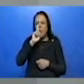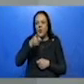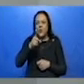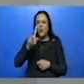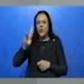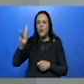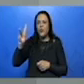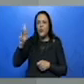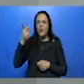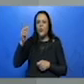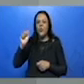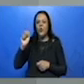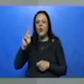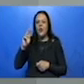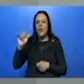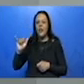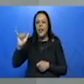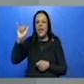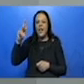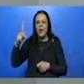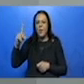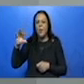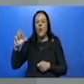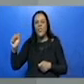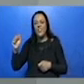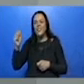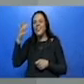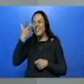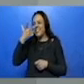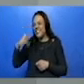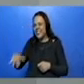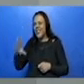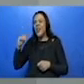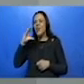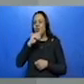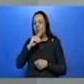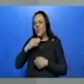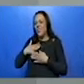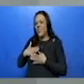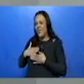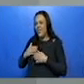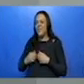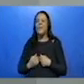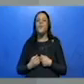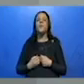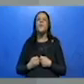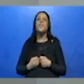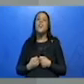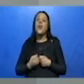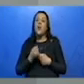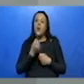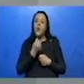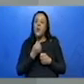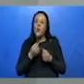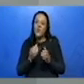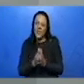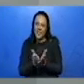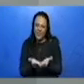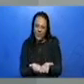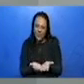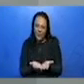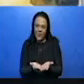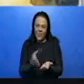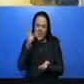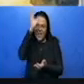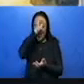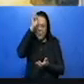público infanto-juvenil e até mesmo os adultos. Bom, o livro que nós vamos estudar hoje é A Ilha do Tesouro.